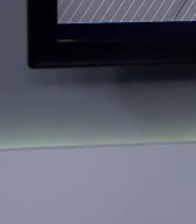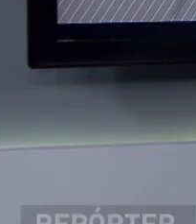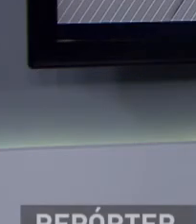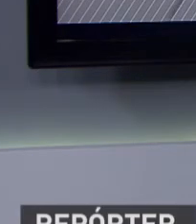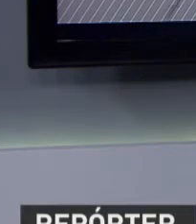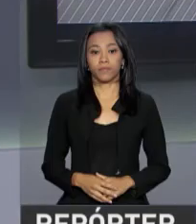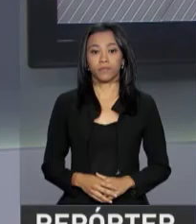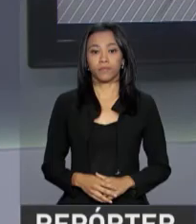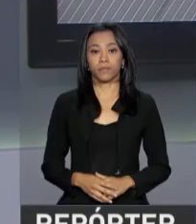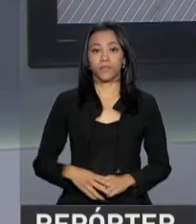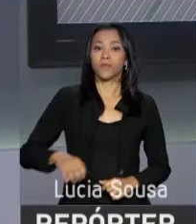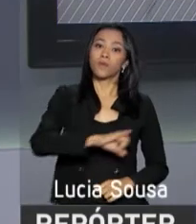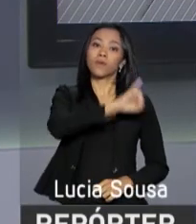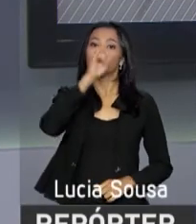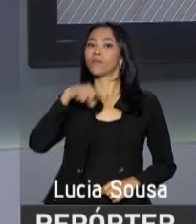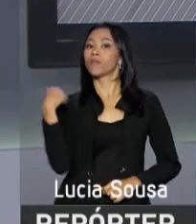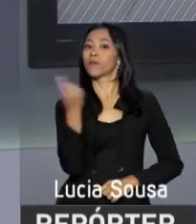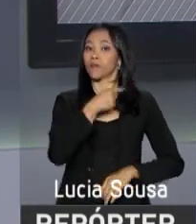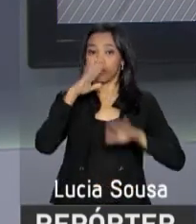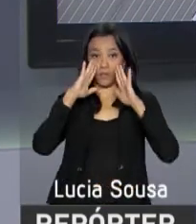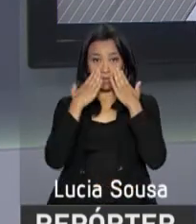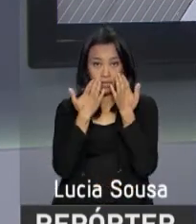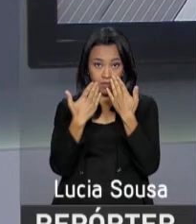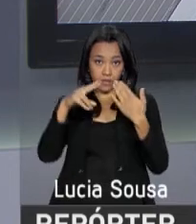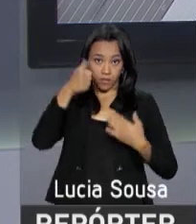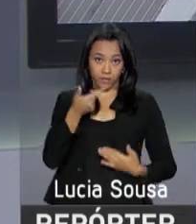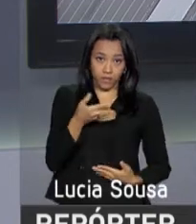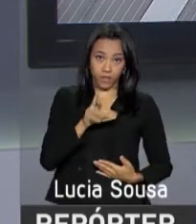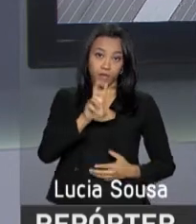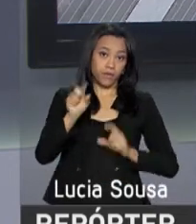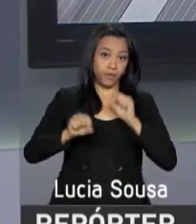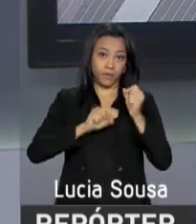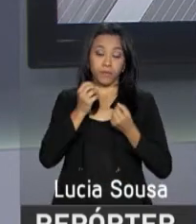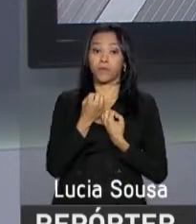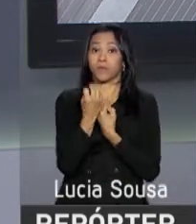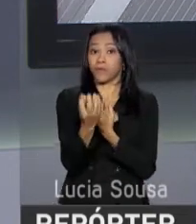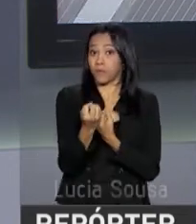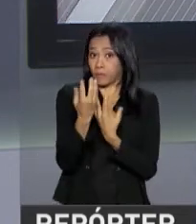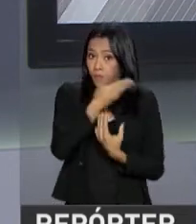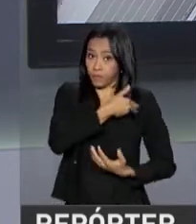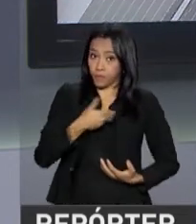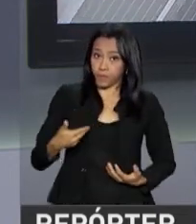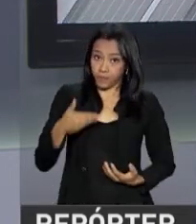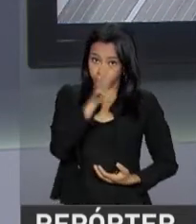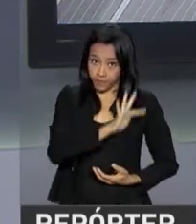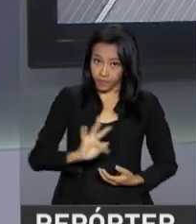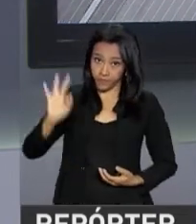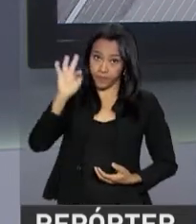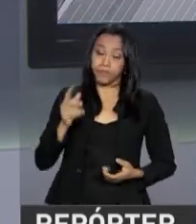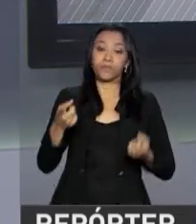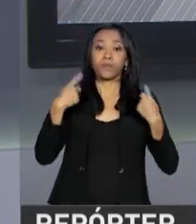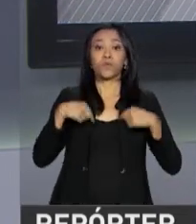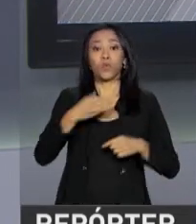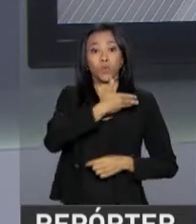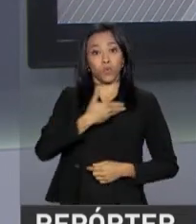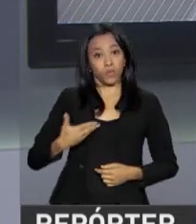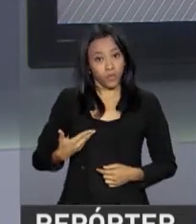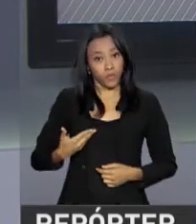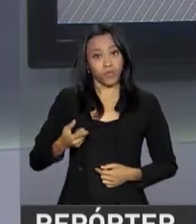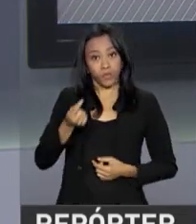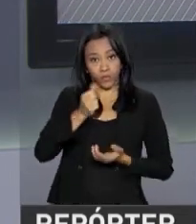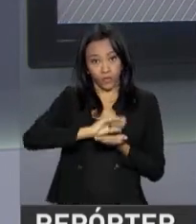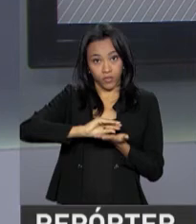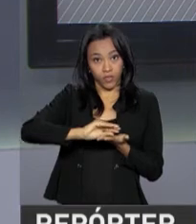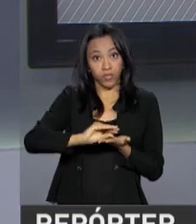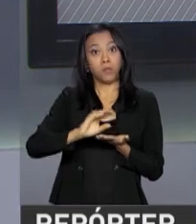o la no ar repórter e br com as notícias do governo federal o governo libera novos recursos para o programa minha